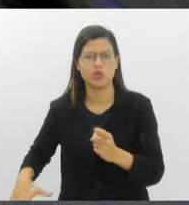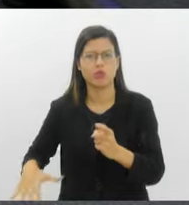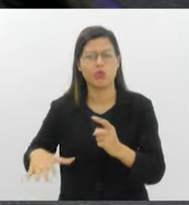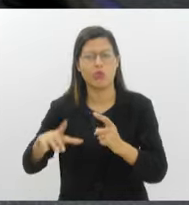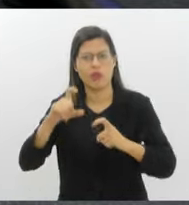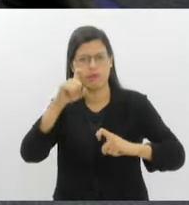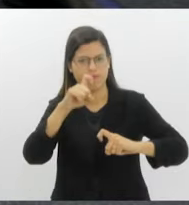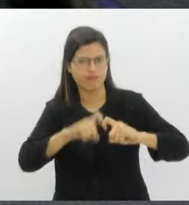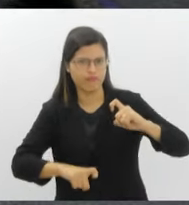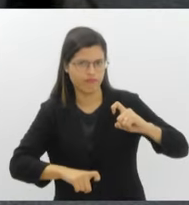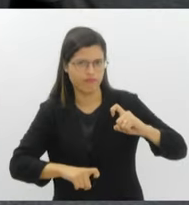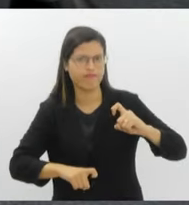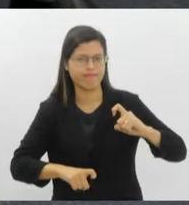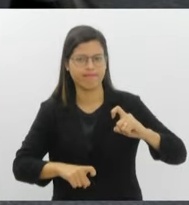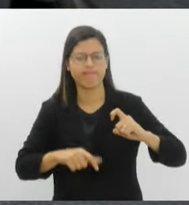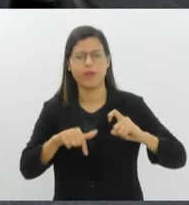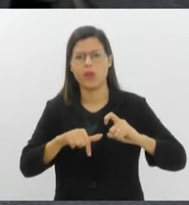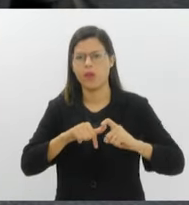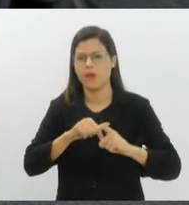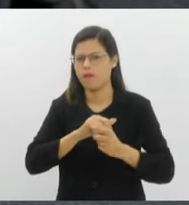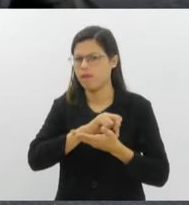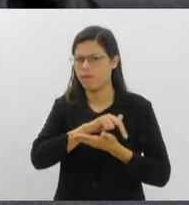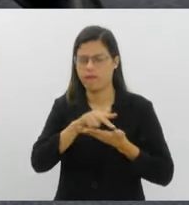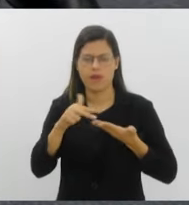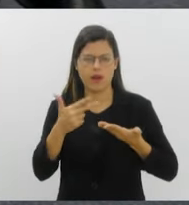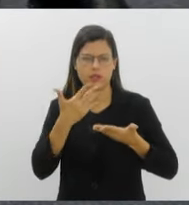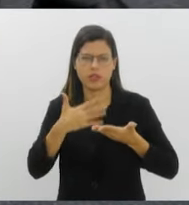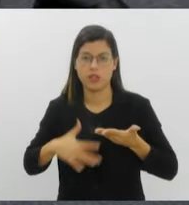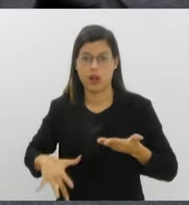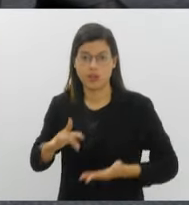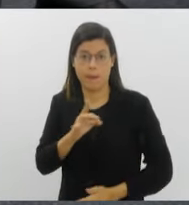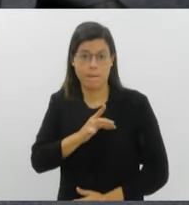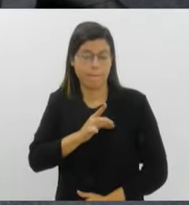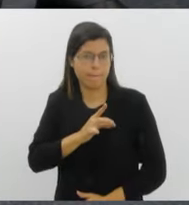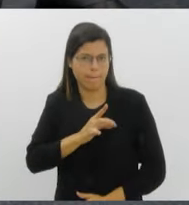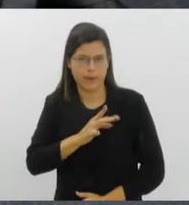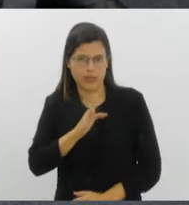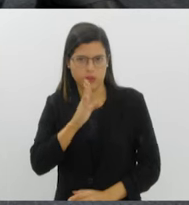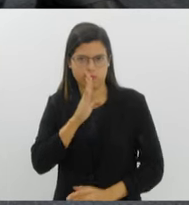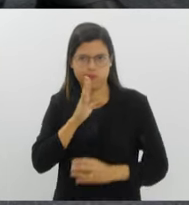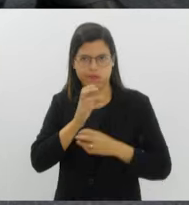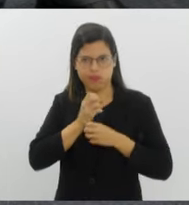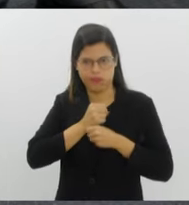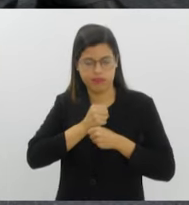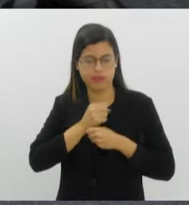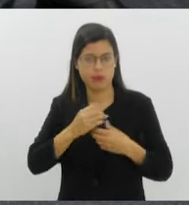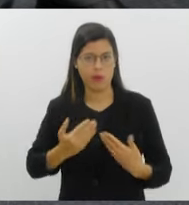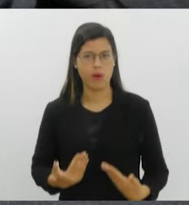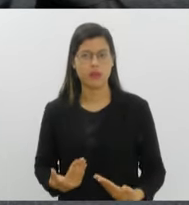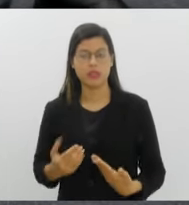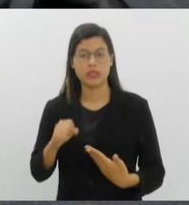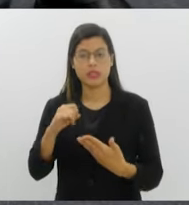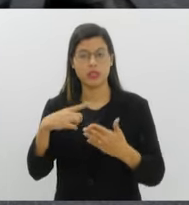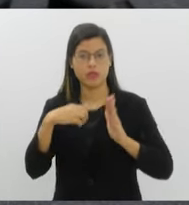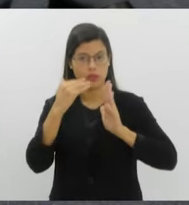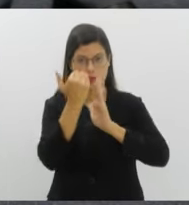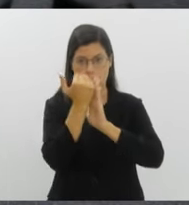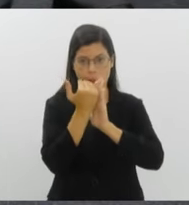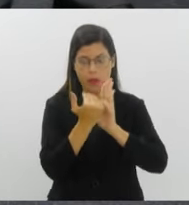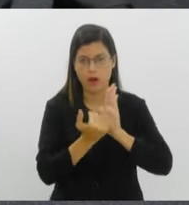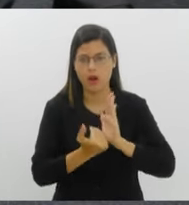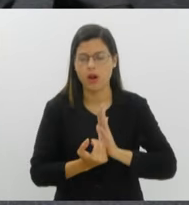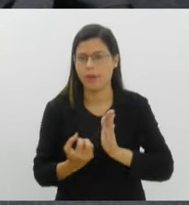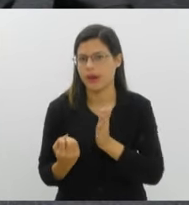sexual. Muitas dessas crianças, por medo, não falam, e se tivermos programas com